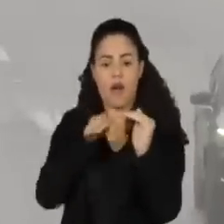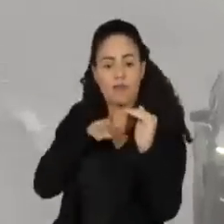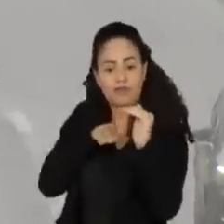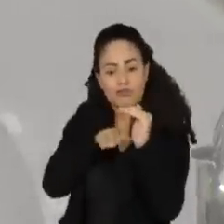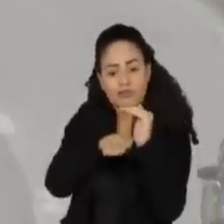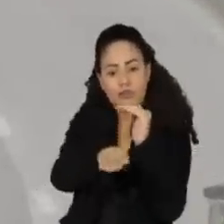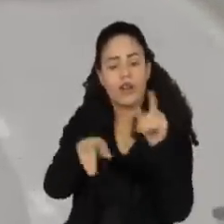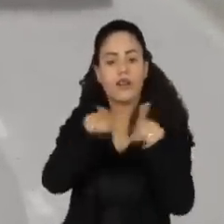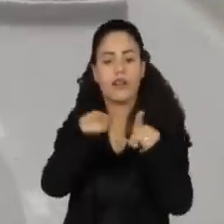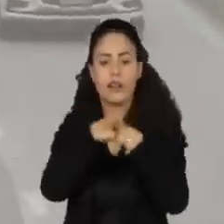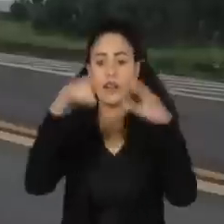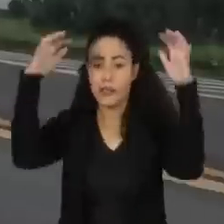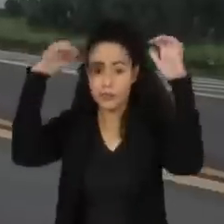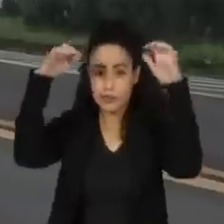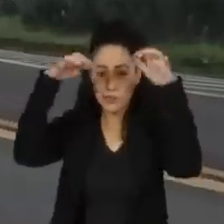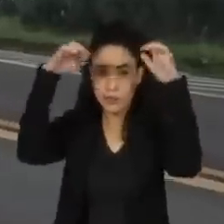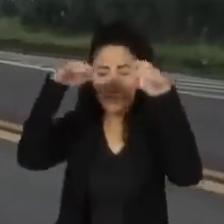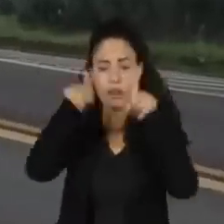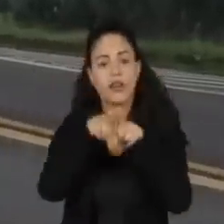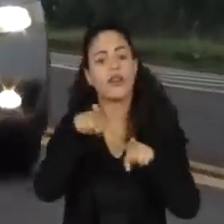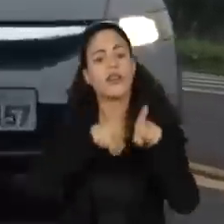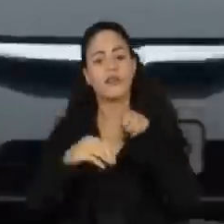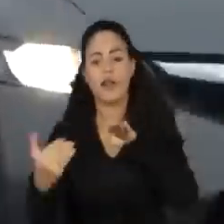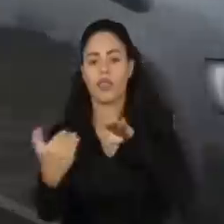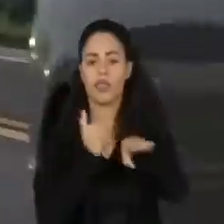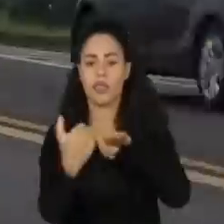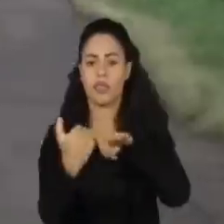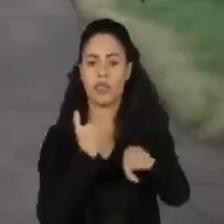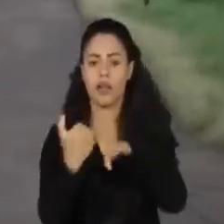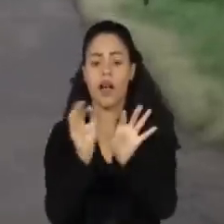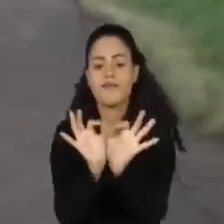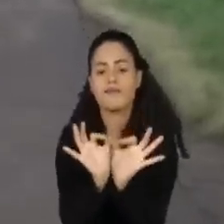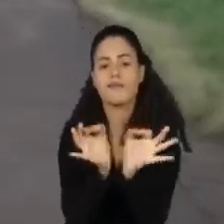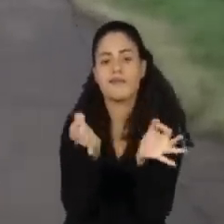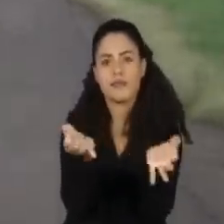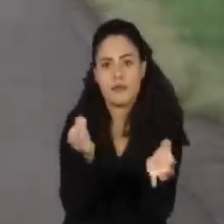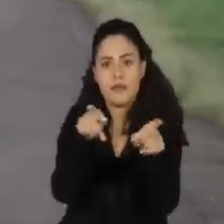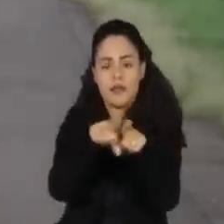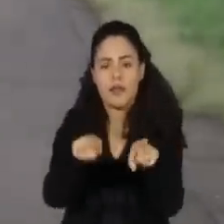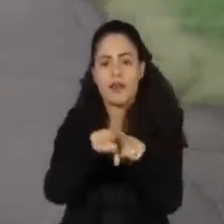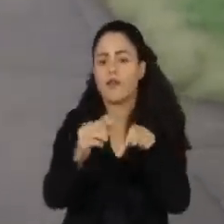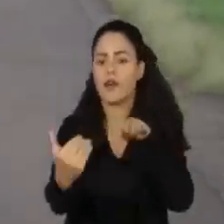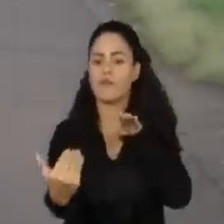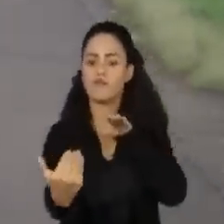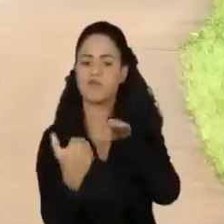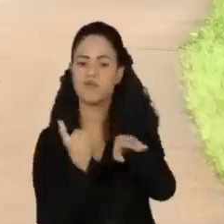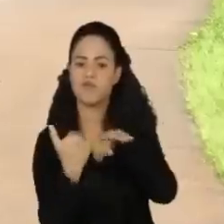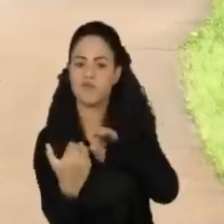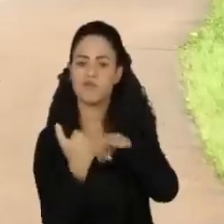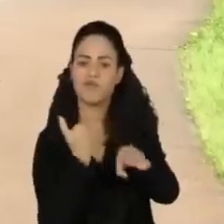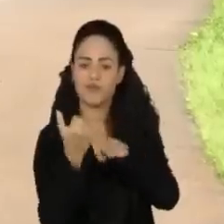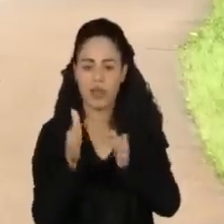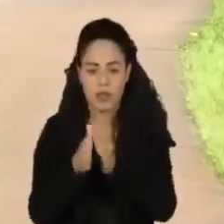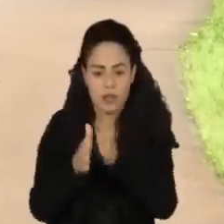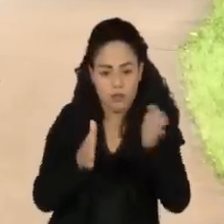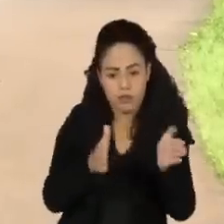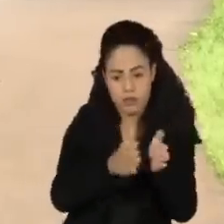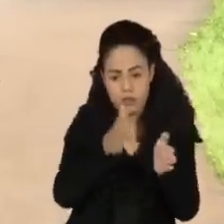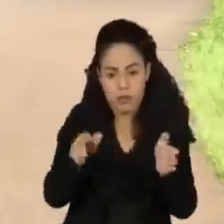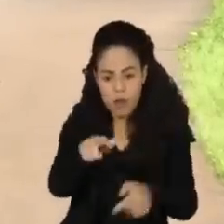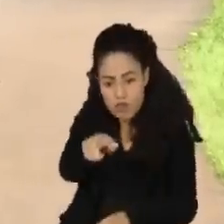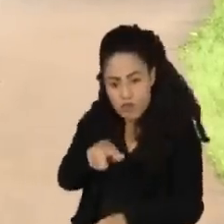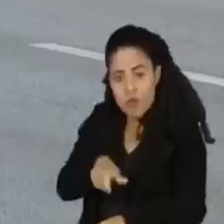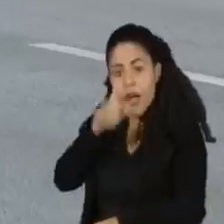sob chuva ou cerração, e em rodovias de pista simples, aquelas em que os sentidos são divididos apenas por